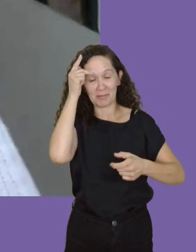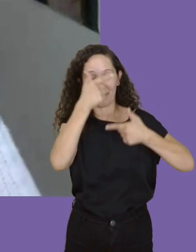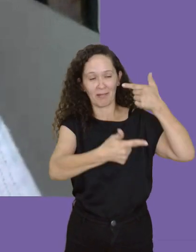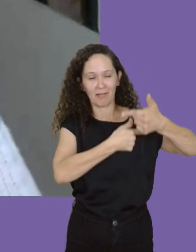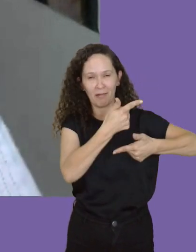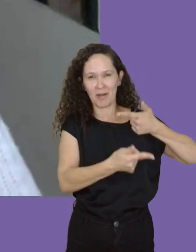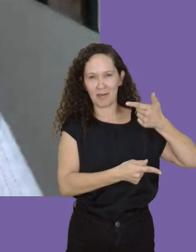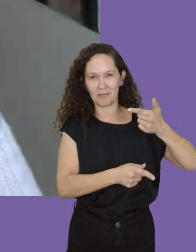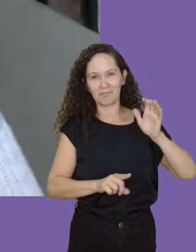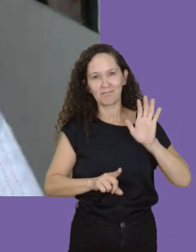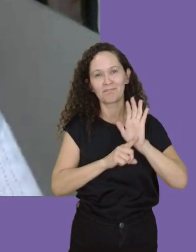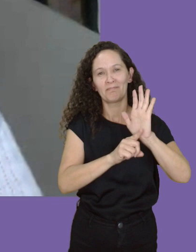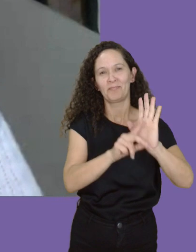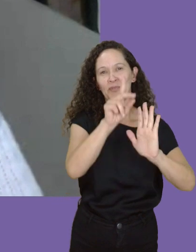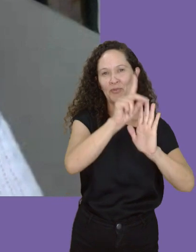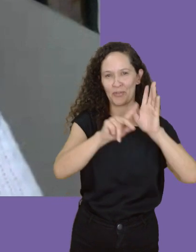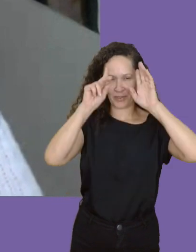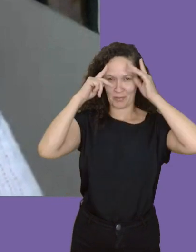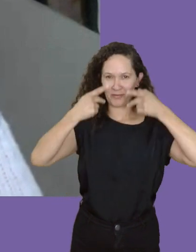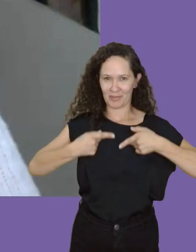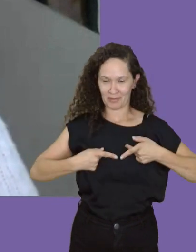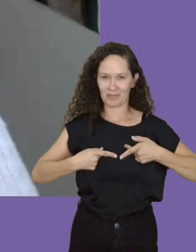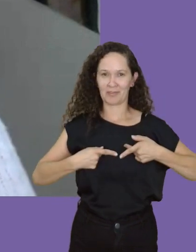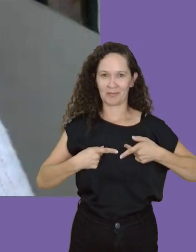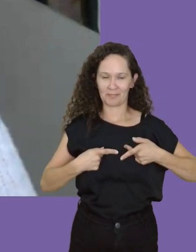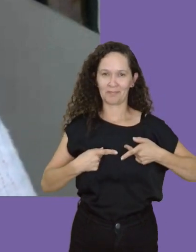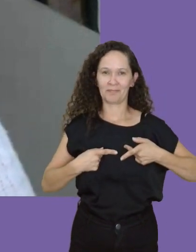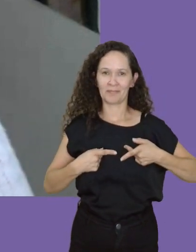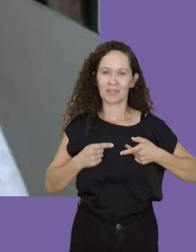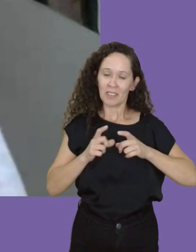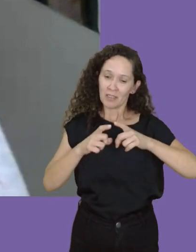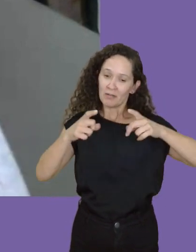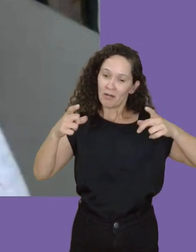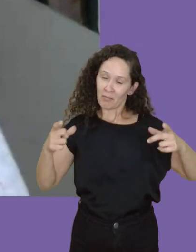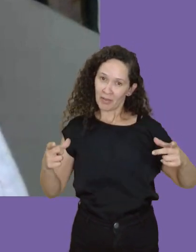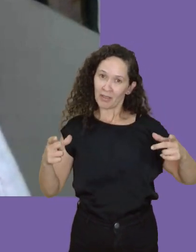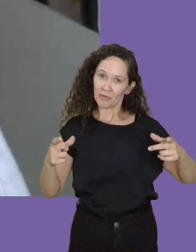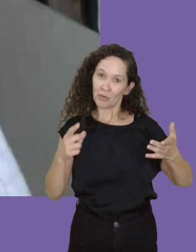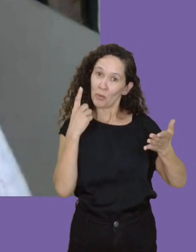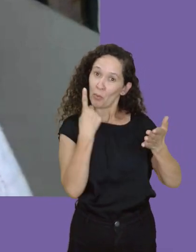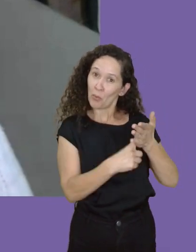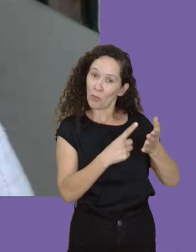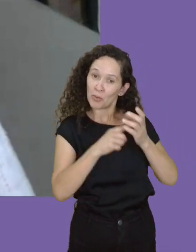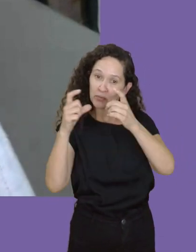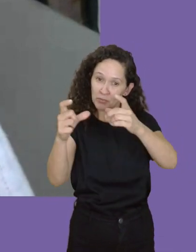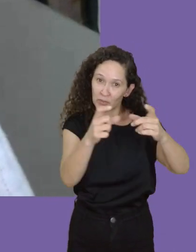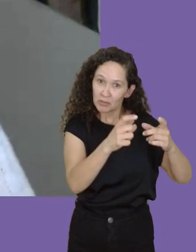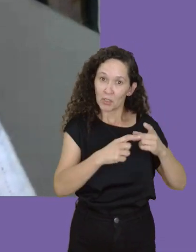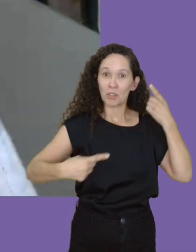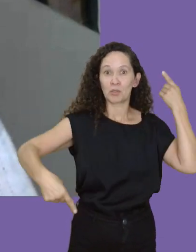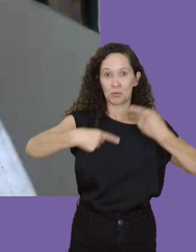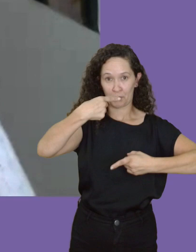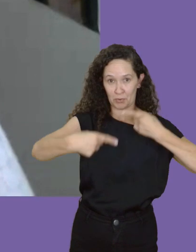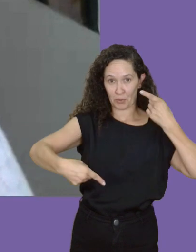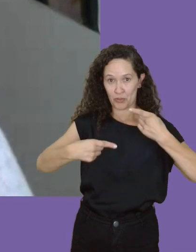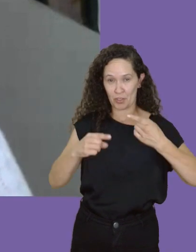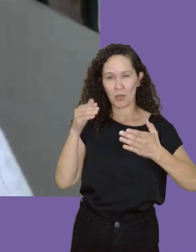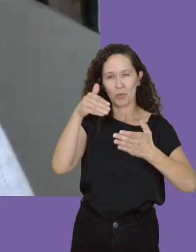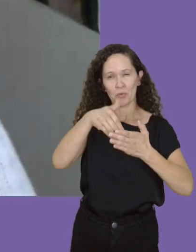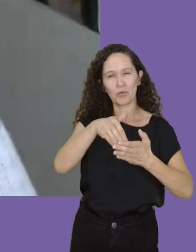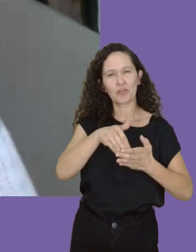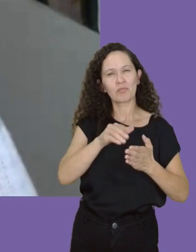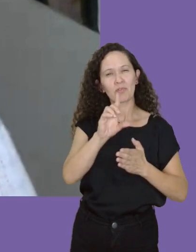direitos humanos. E a ampliação dessa agenda nos espaços do parlamento, a última